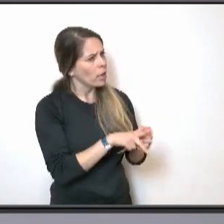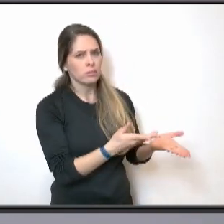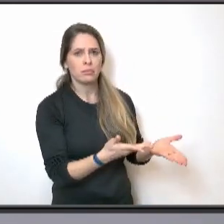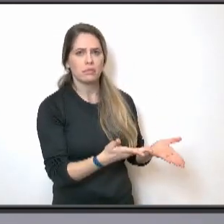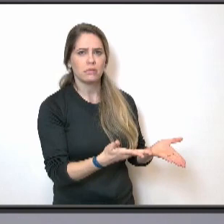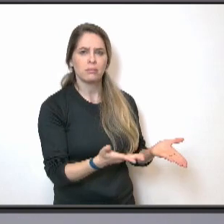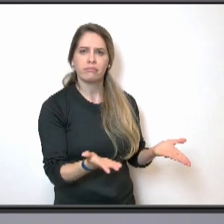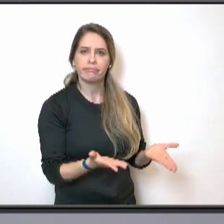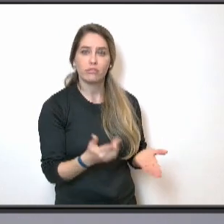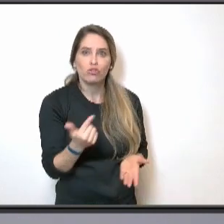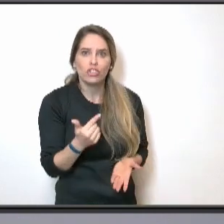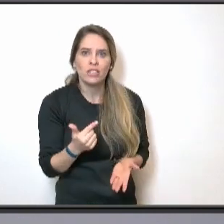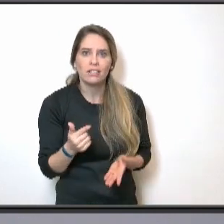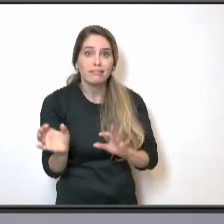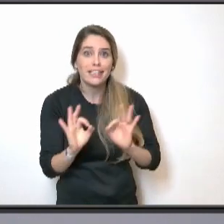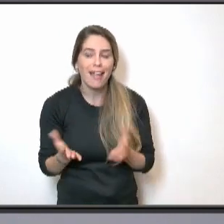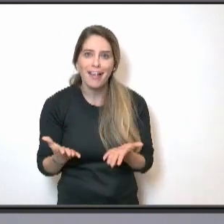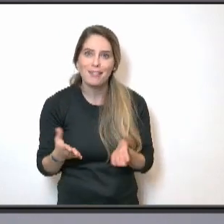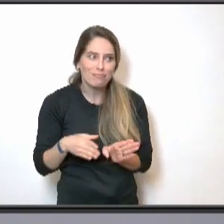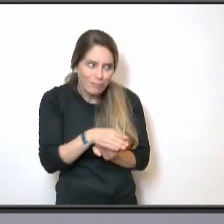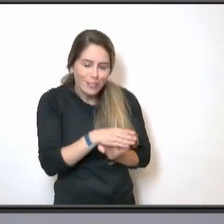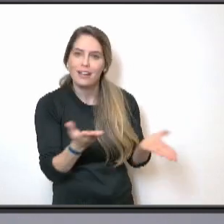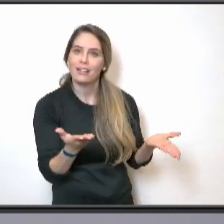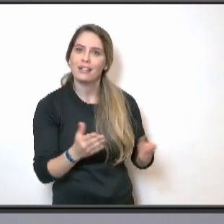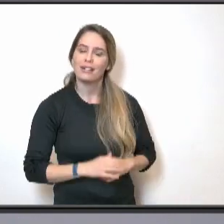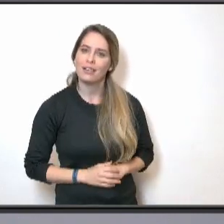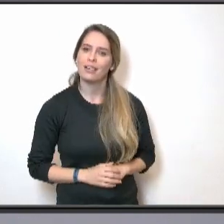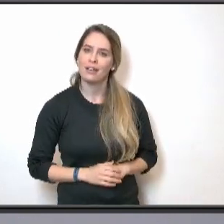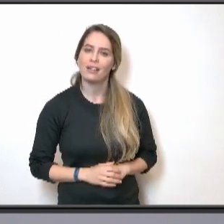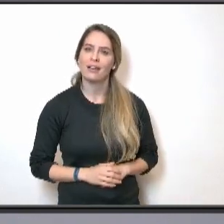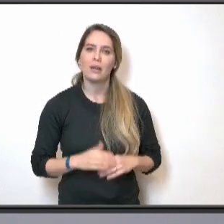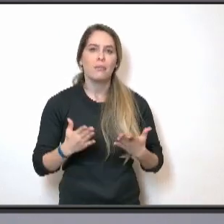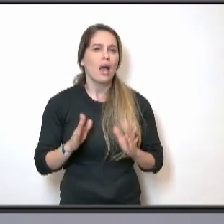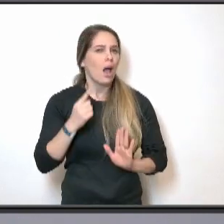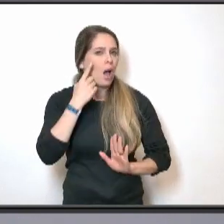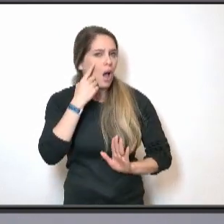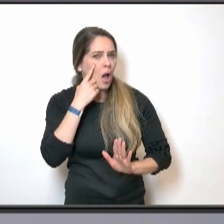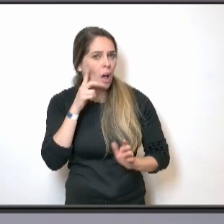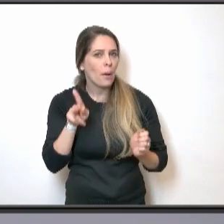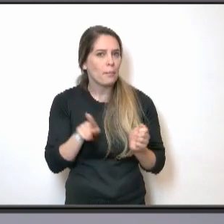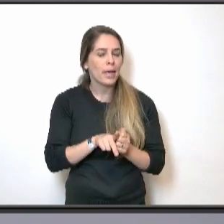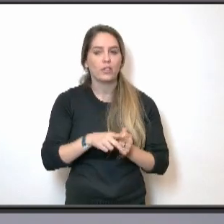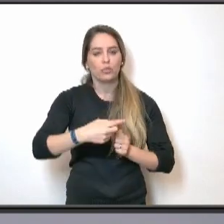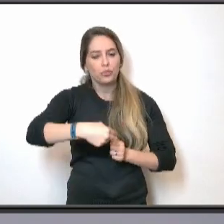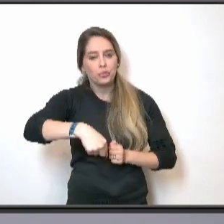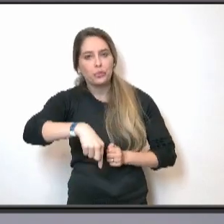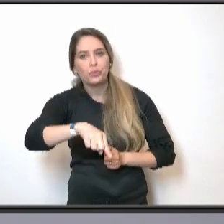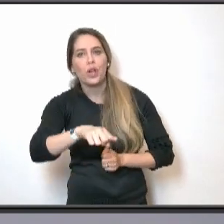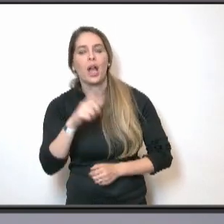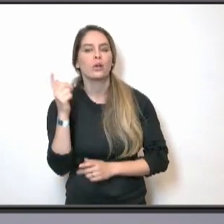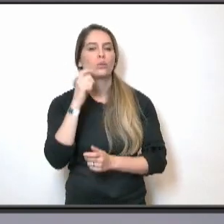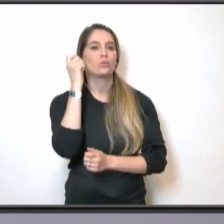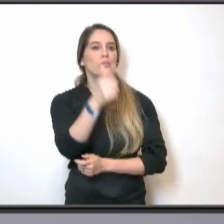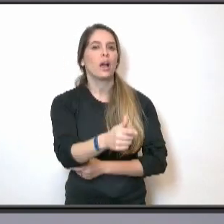E ele vai pescar, deixa eu te dizer uma coisa, como um atestado da condição espiritual que ele